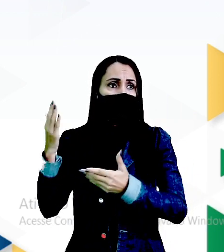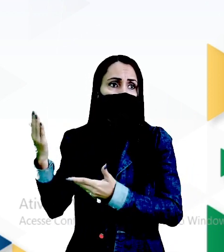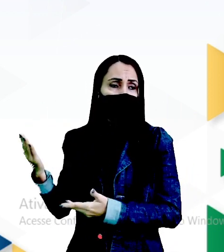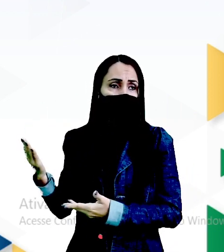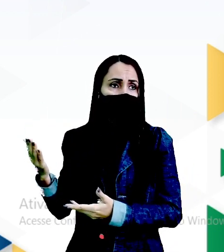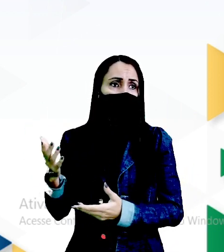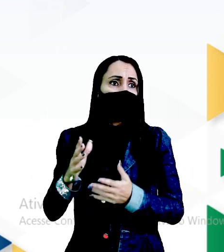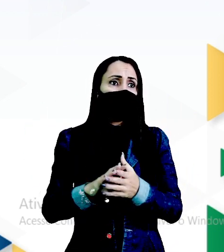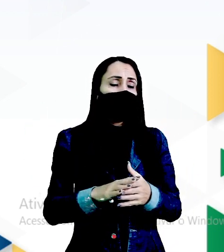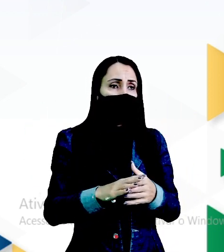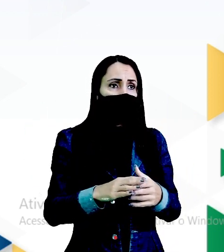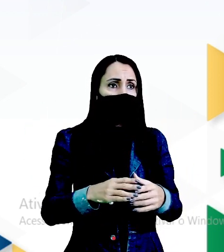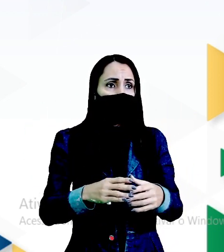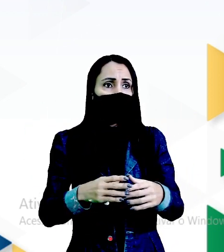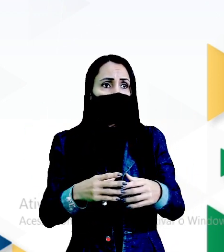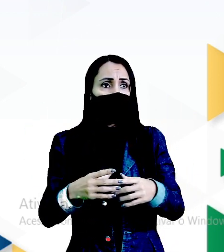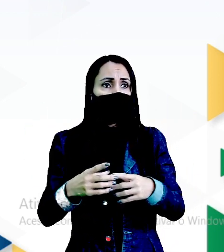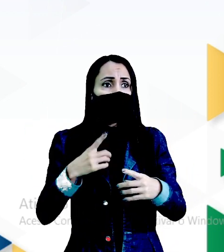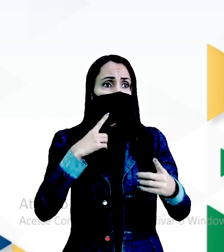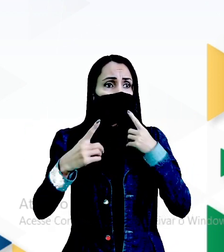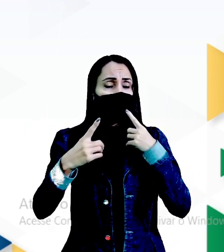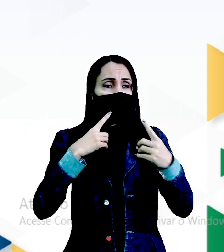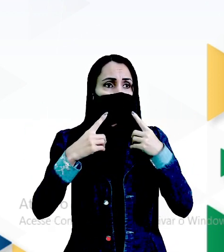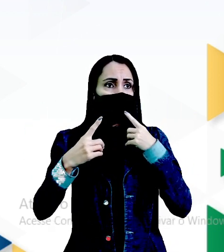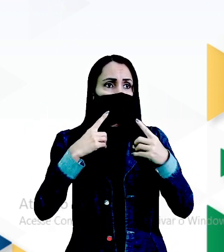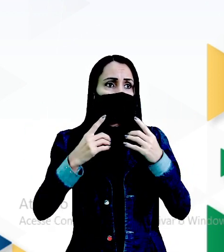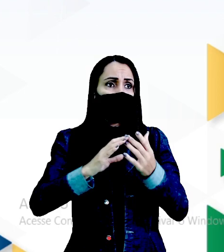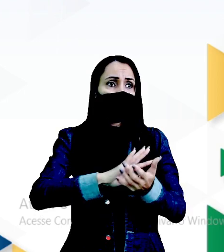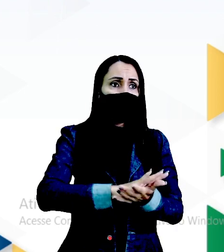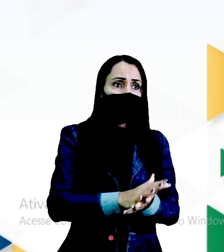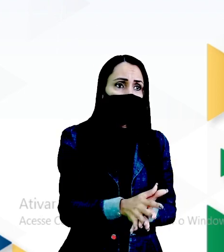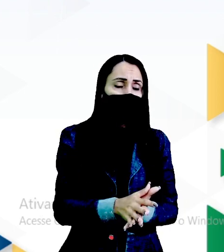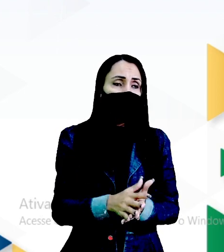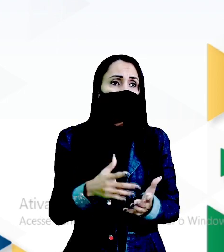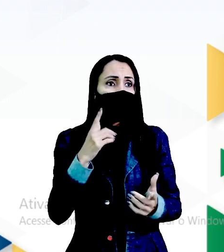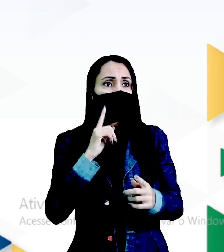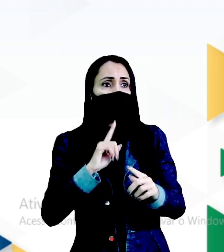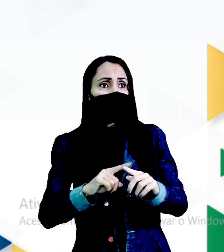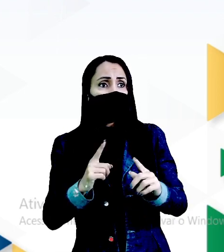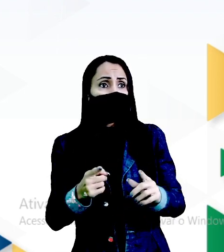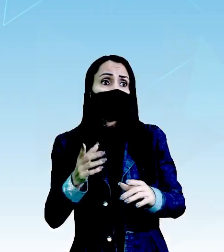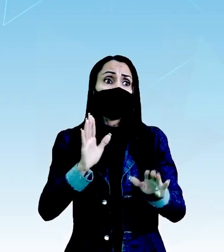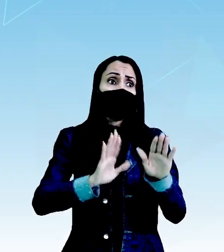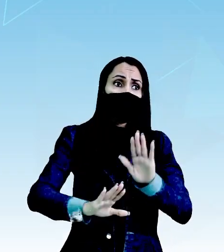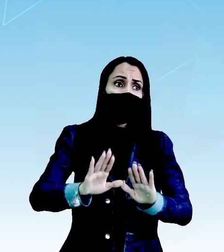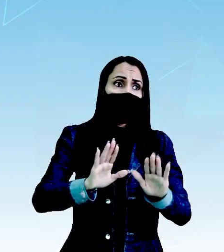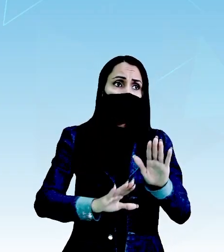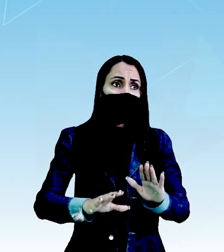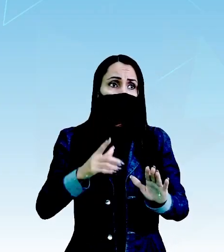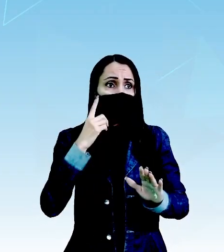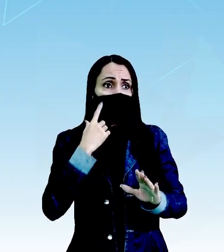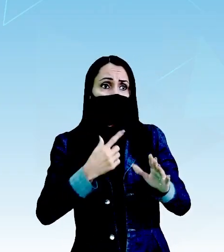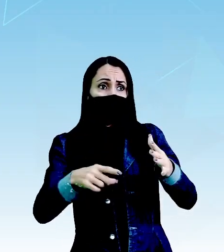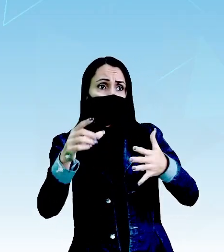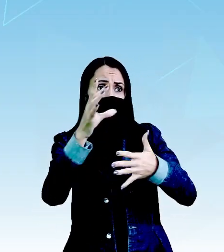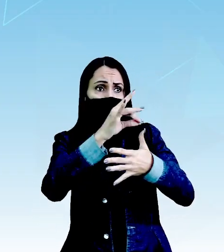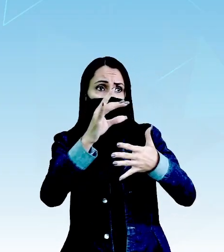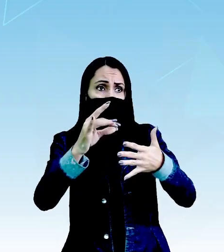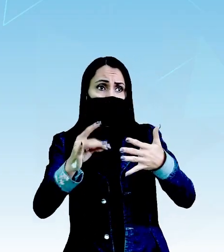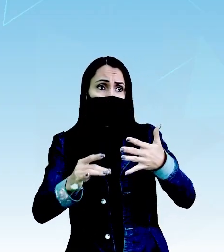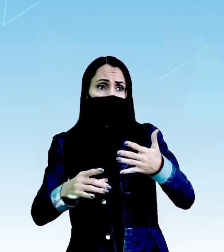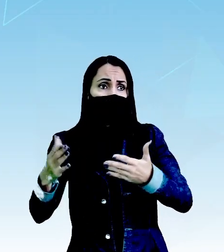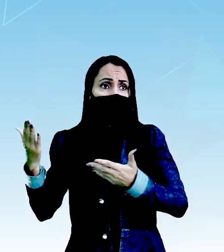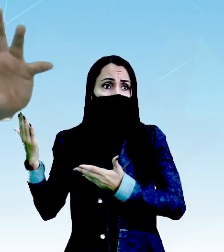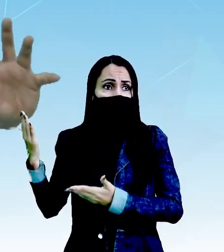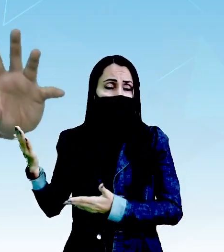discurso preconceituoso, final inesperado. Porém, tomem cuidado com certos elementos aí, que é